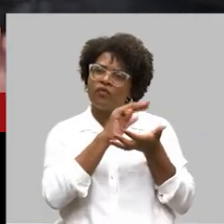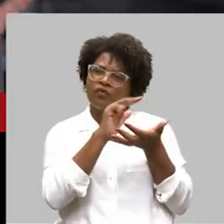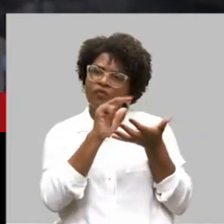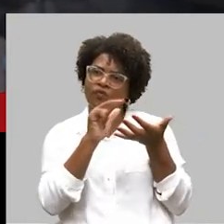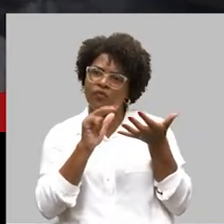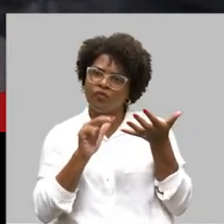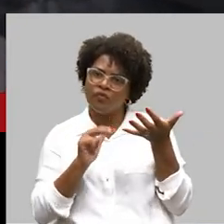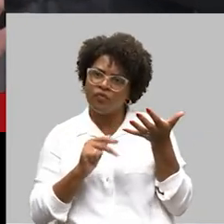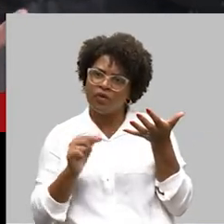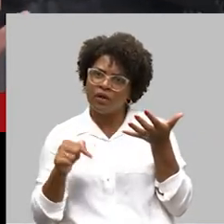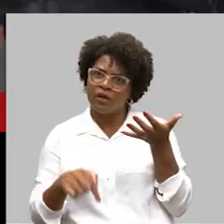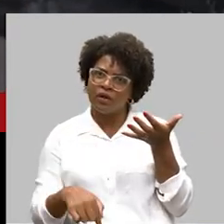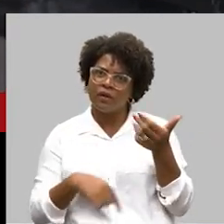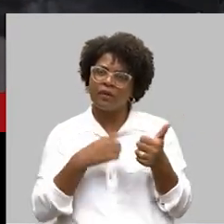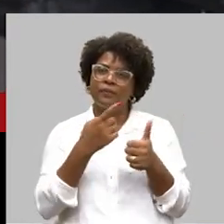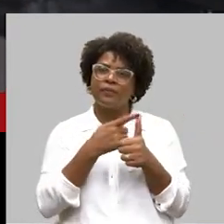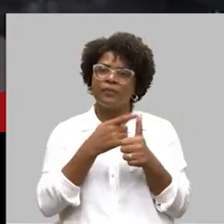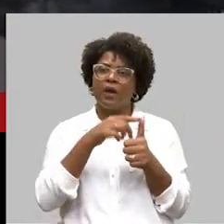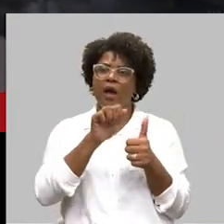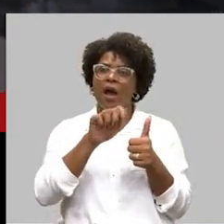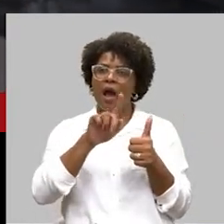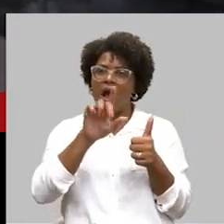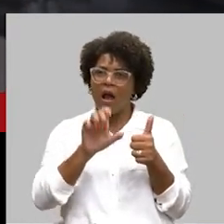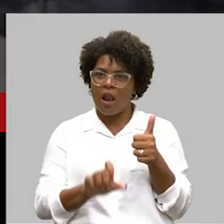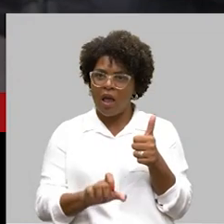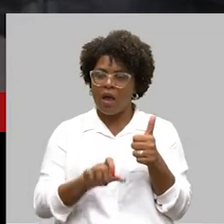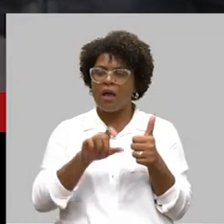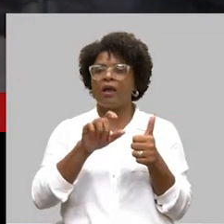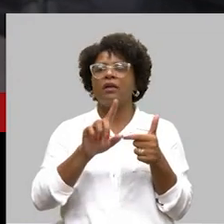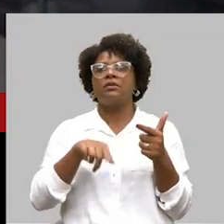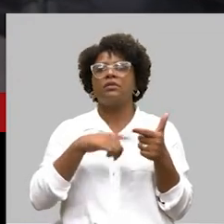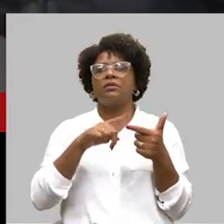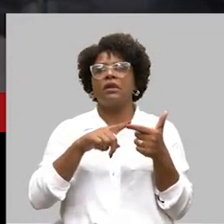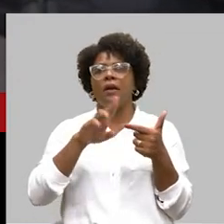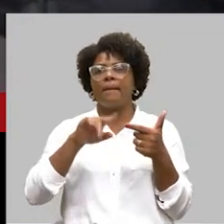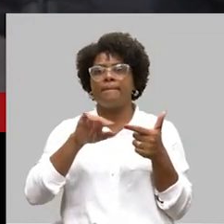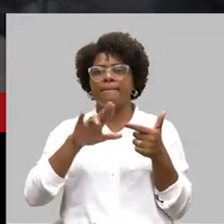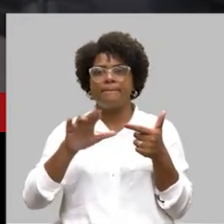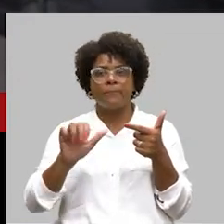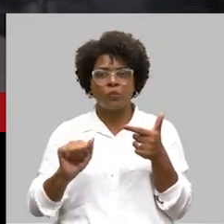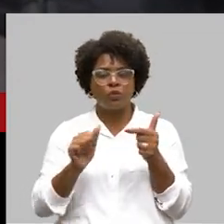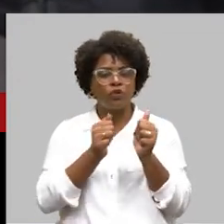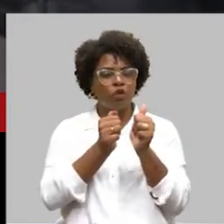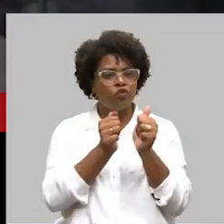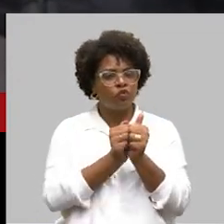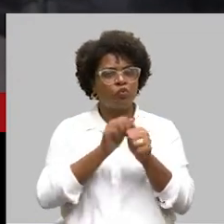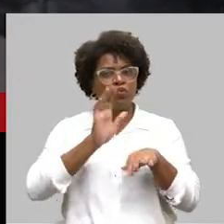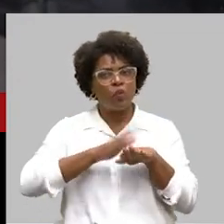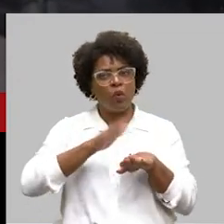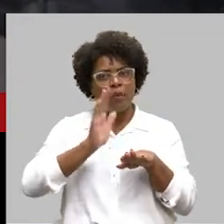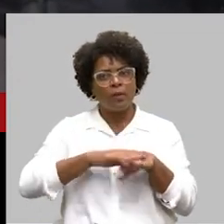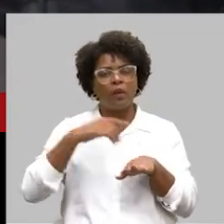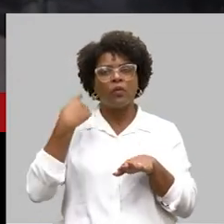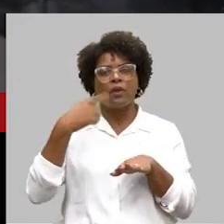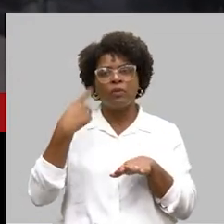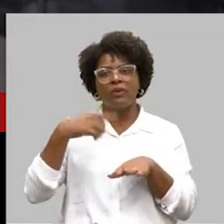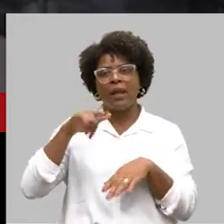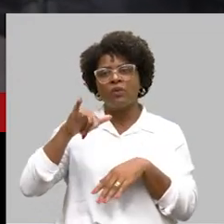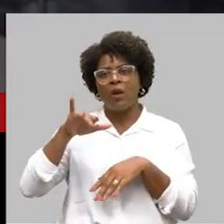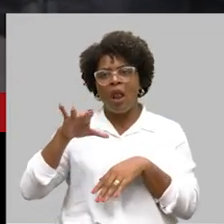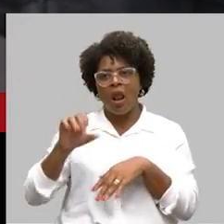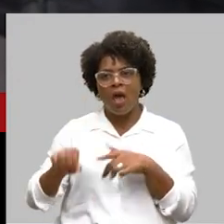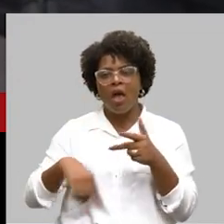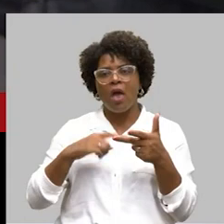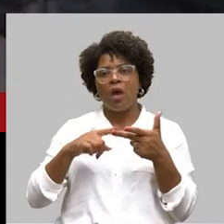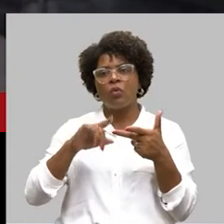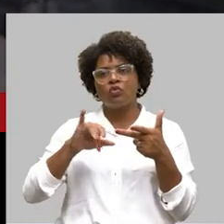convidar o Alex e a Bruna Para juntos comigo Deputado Leleco Deputado Padre João Deputado Rogério